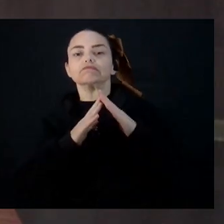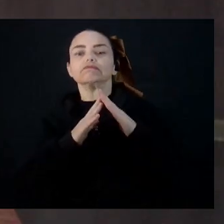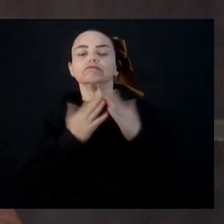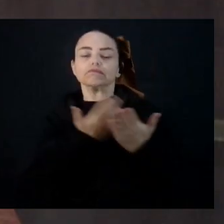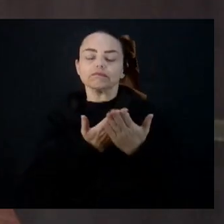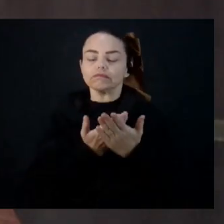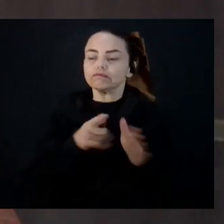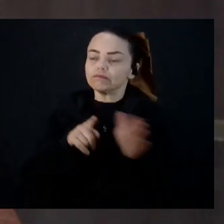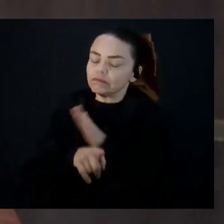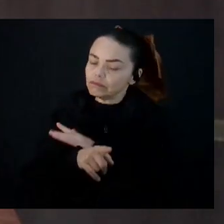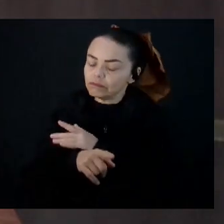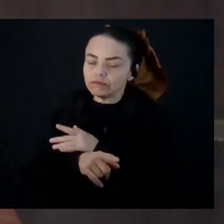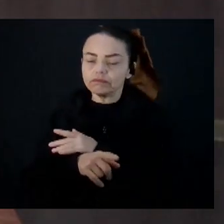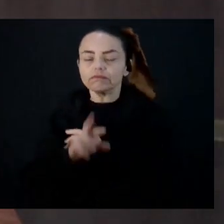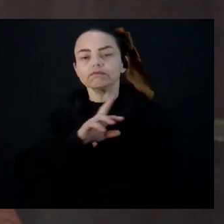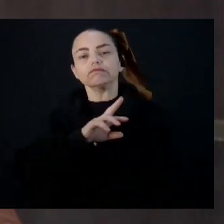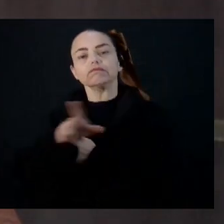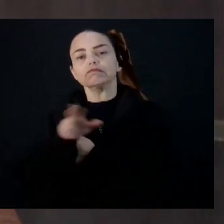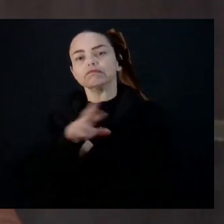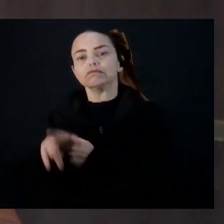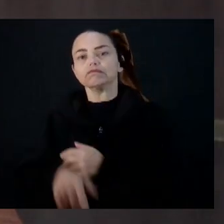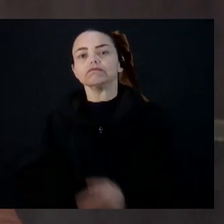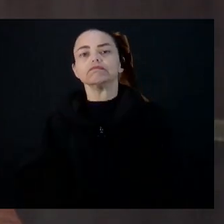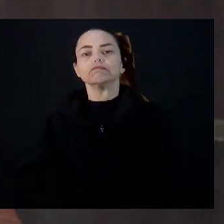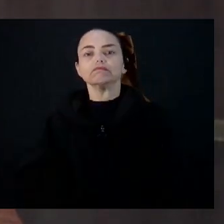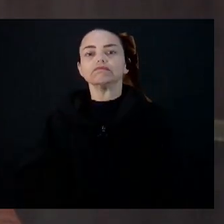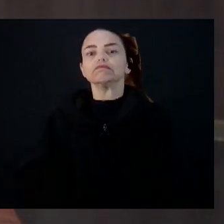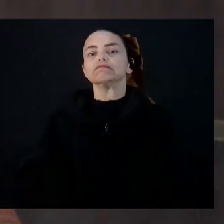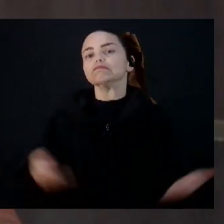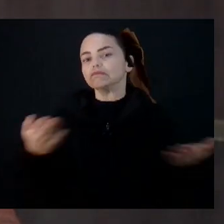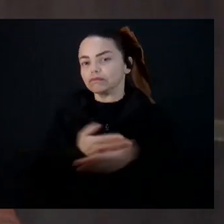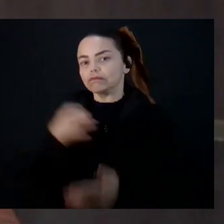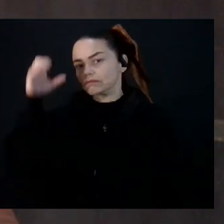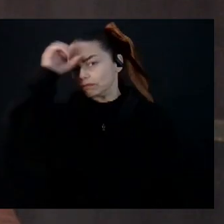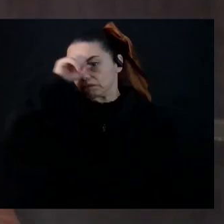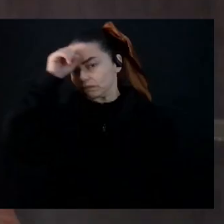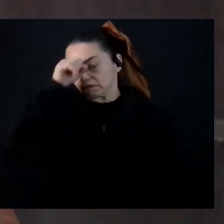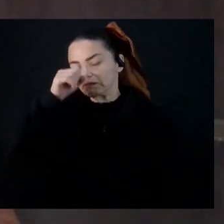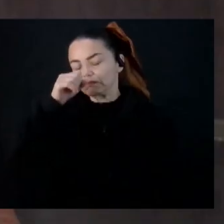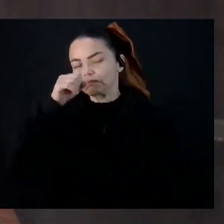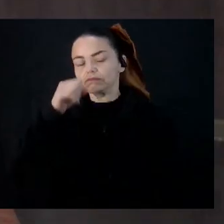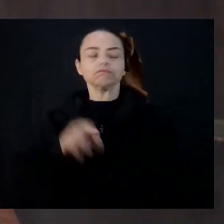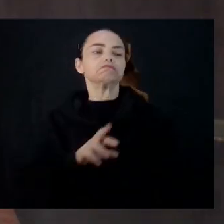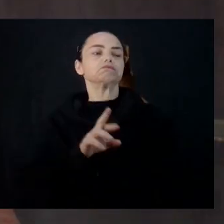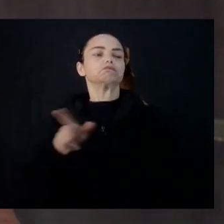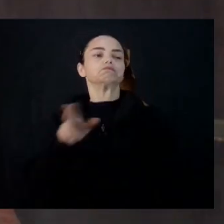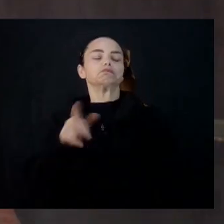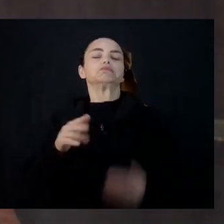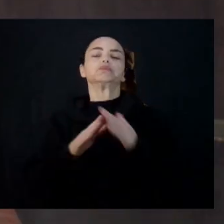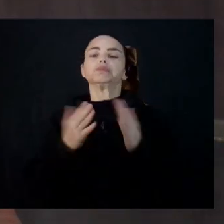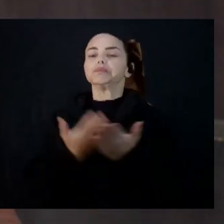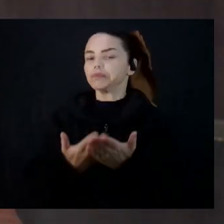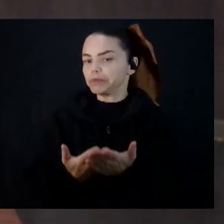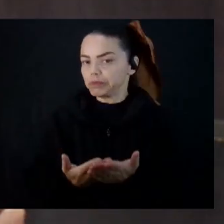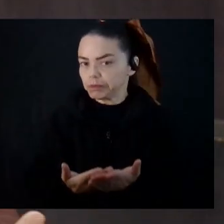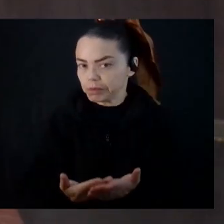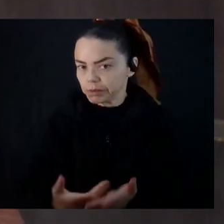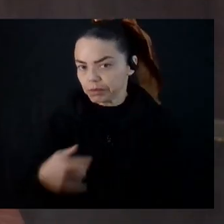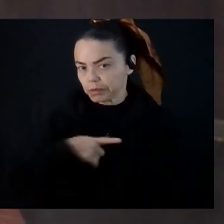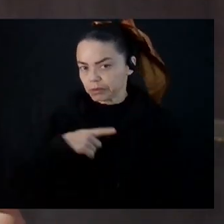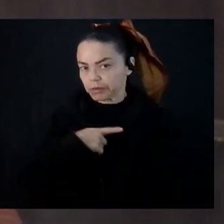são diferentes, né? Elas podem ser assim: hoje você aprendeu algo novo na escola? Hoje tinha alguma